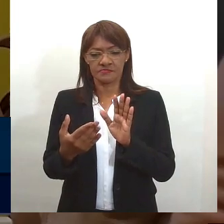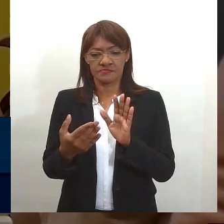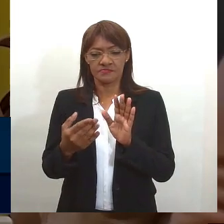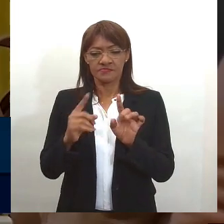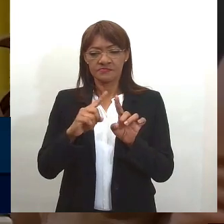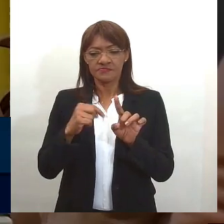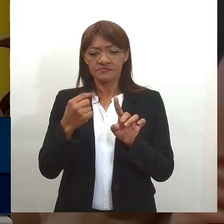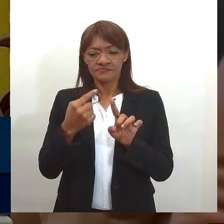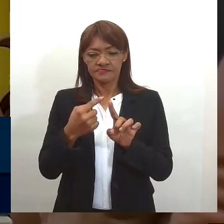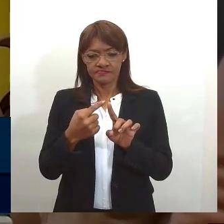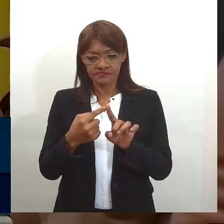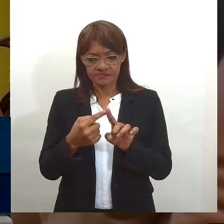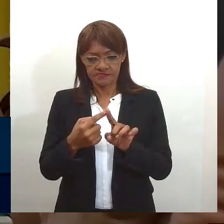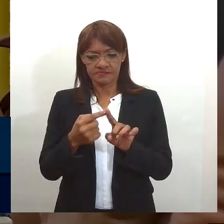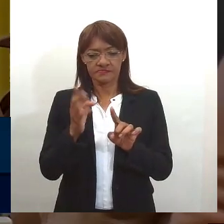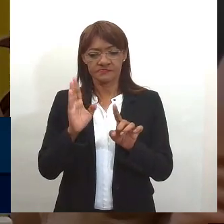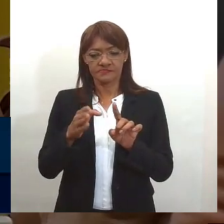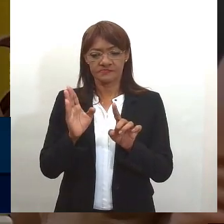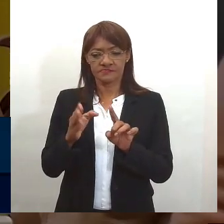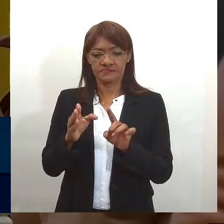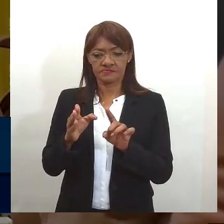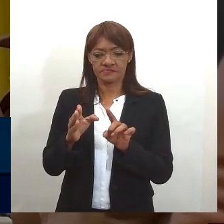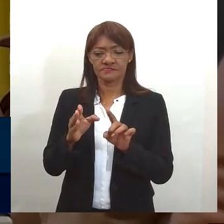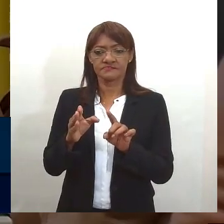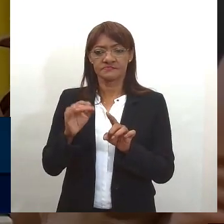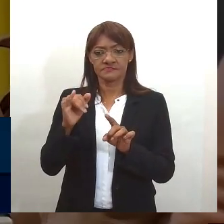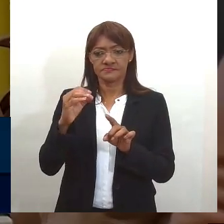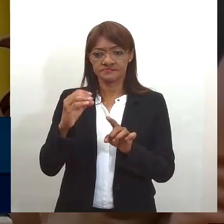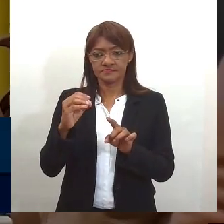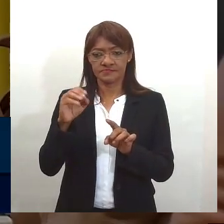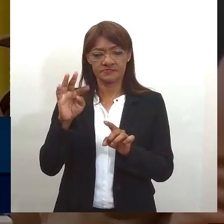de ITCMD em relação ao mesmo período do ano anterior.